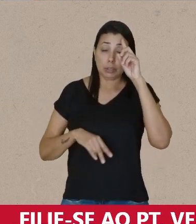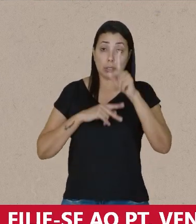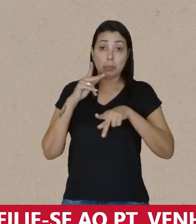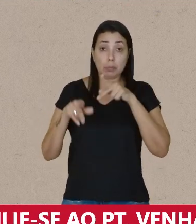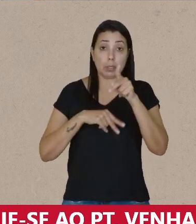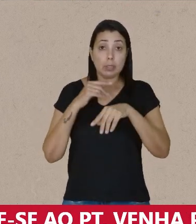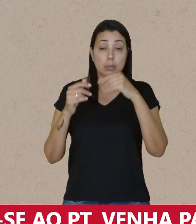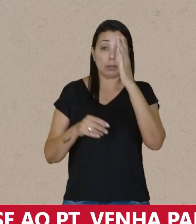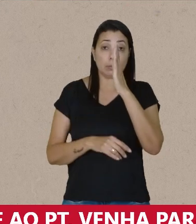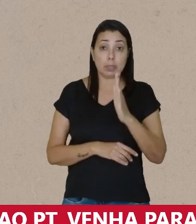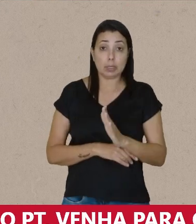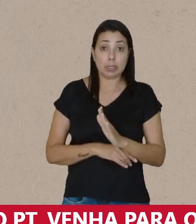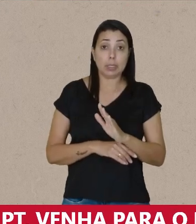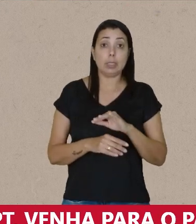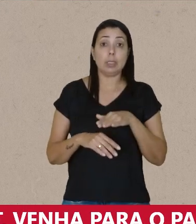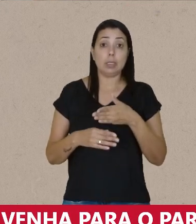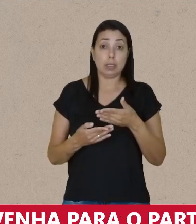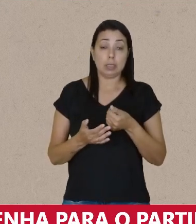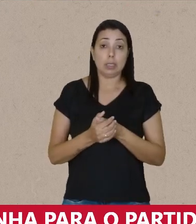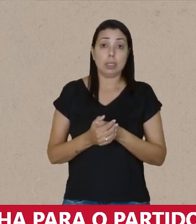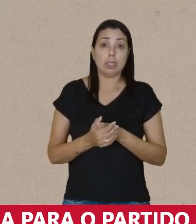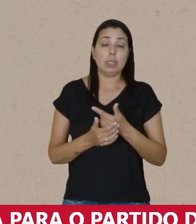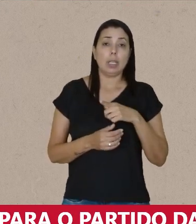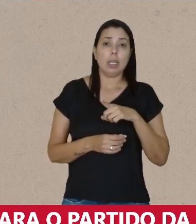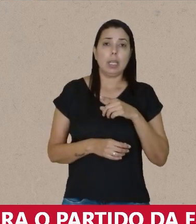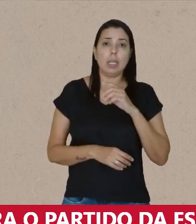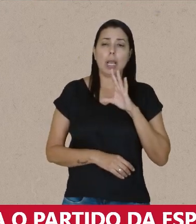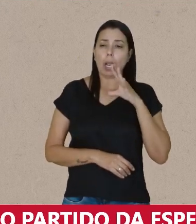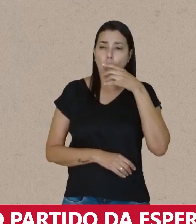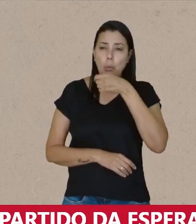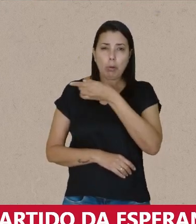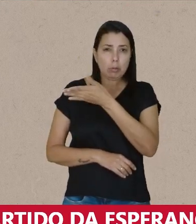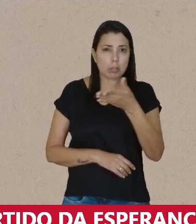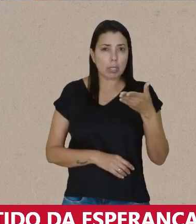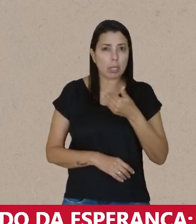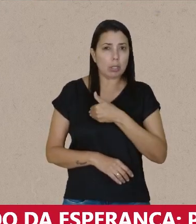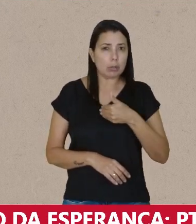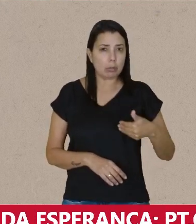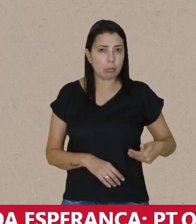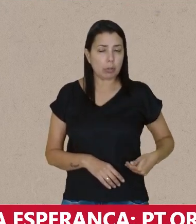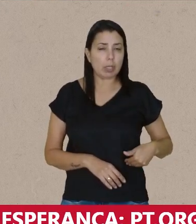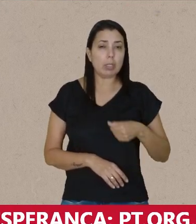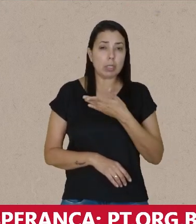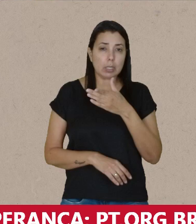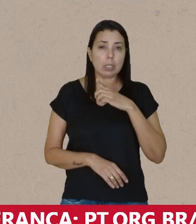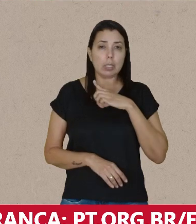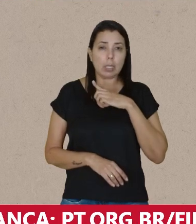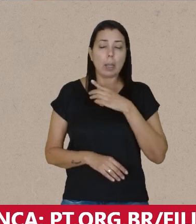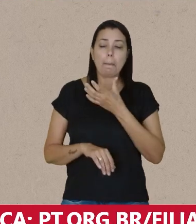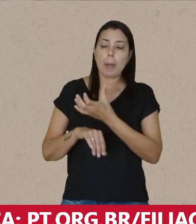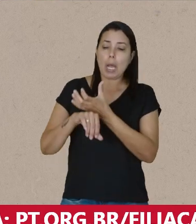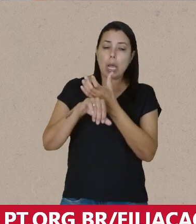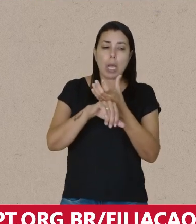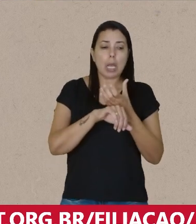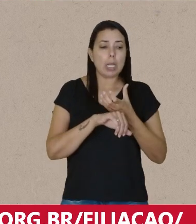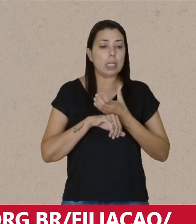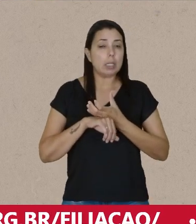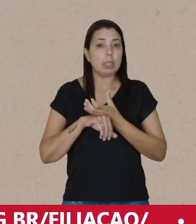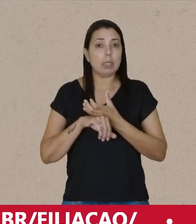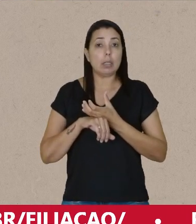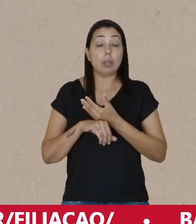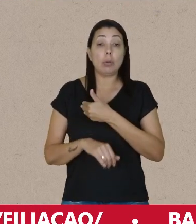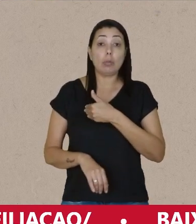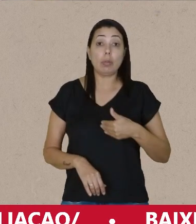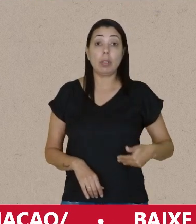população brasileira, o Bolsonaro tem acusado diversas vezes os governadores, nós estamos fazendo matérias, o